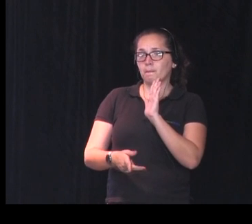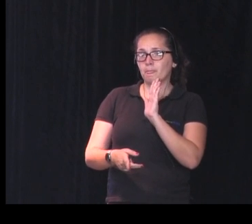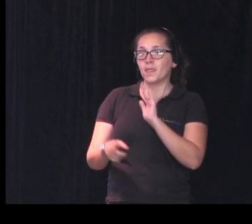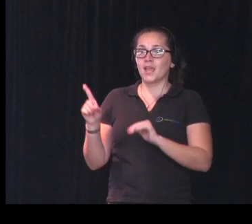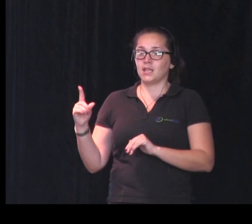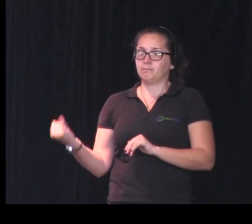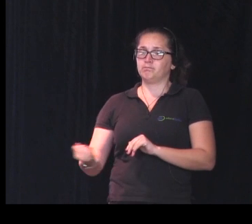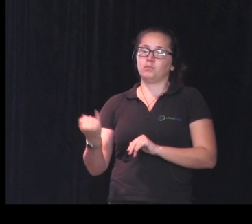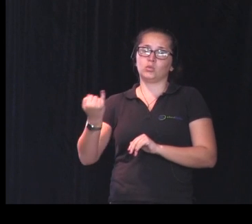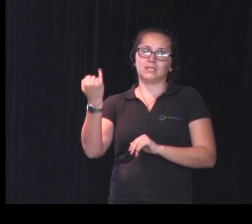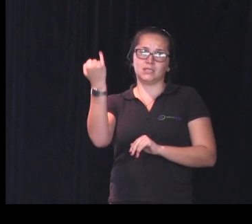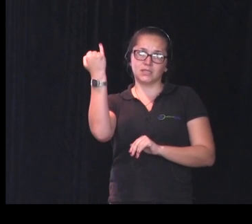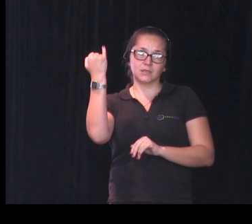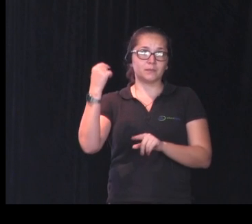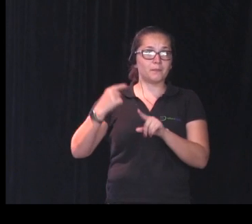projeto